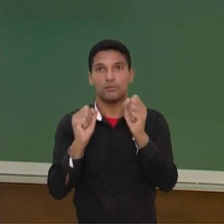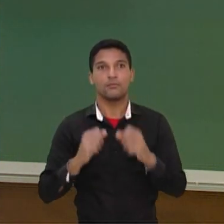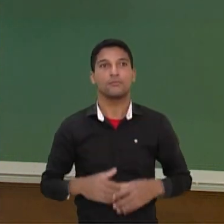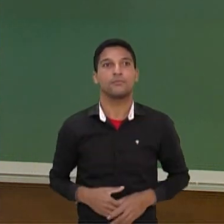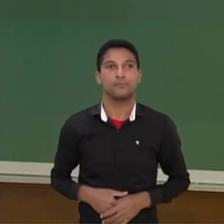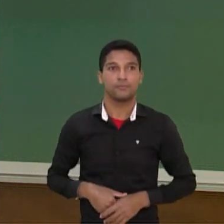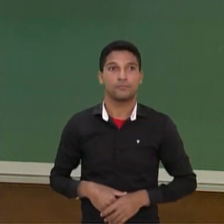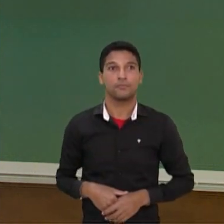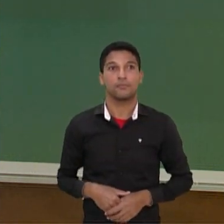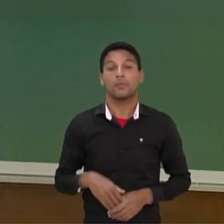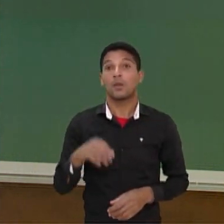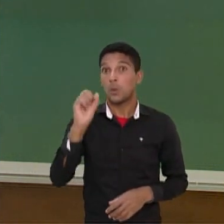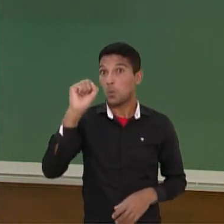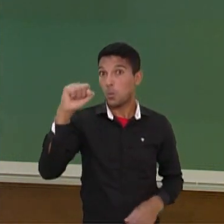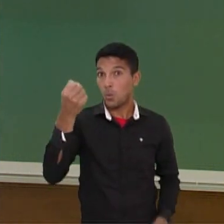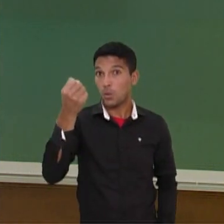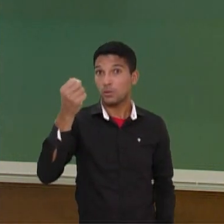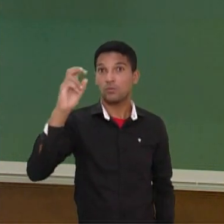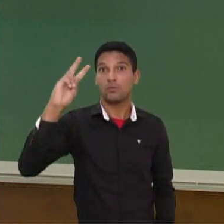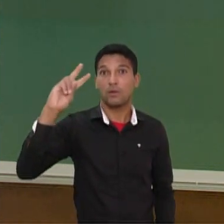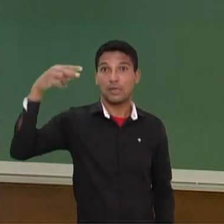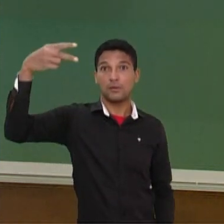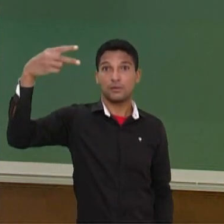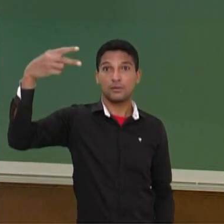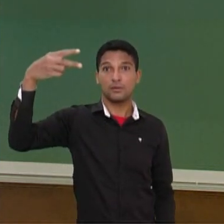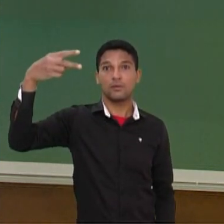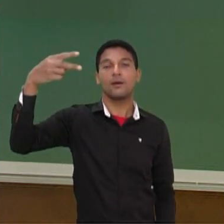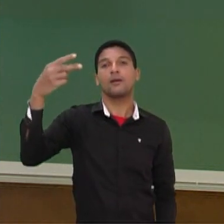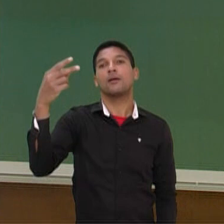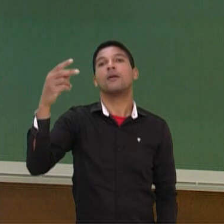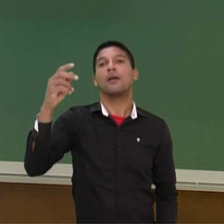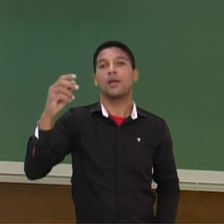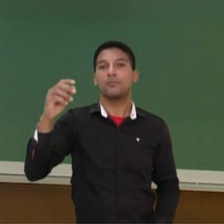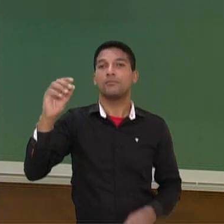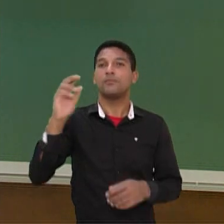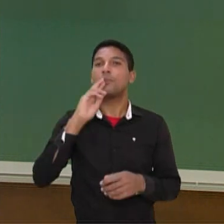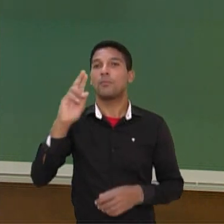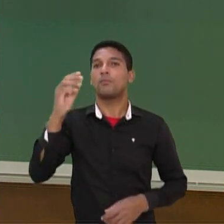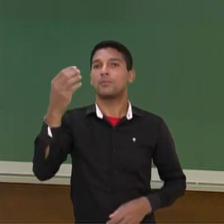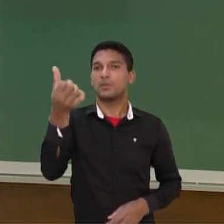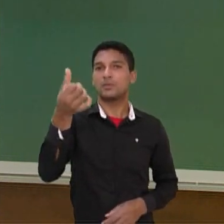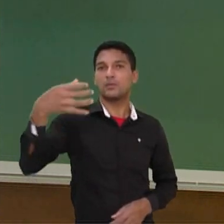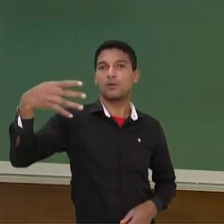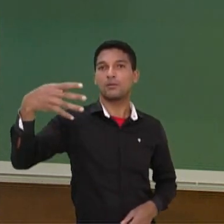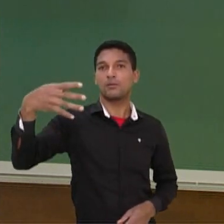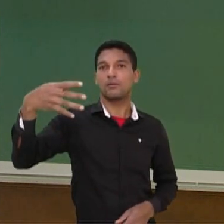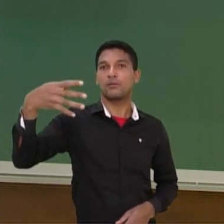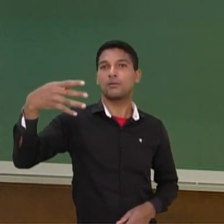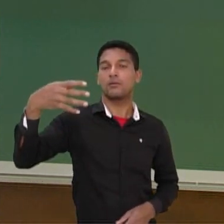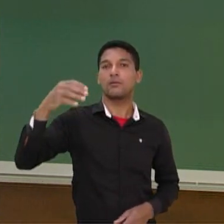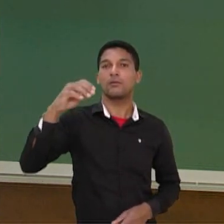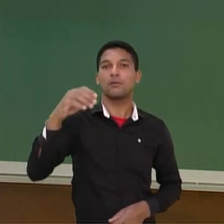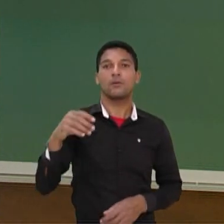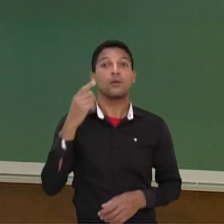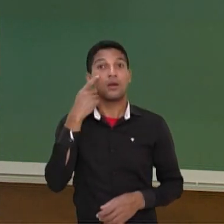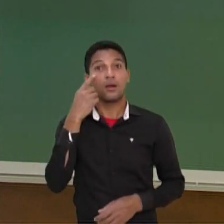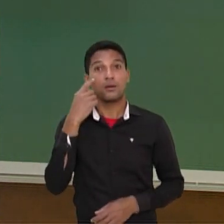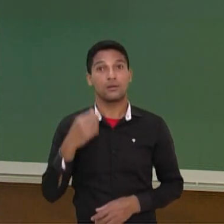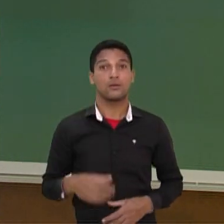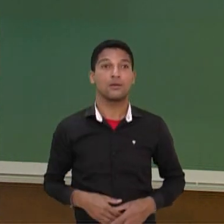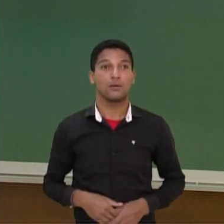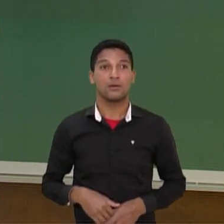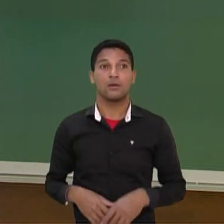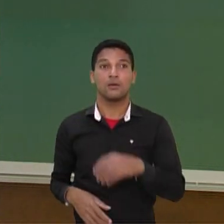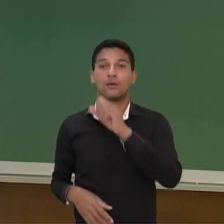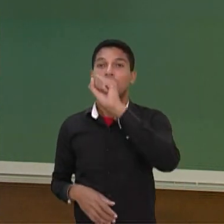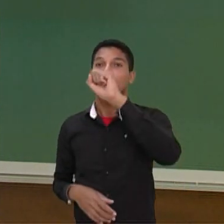8 elevado ao quadrado aqui é 64, né? Então tá lá, ó, eu multipliquei isso aqui primeiro, perceba que